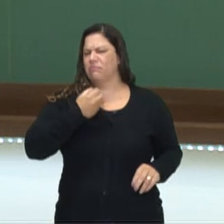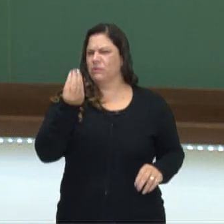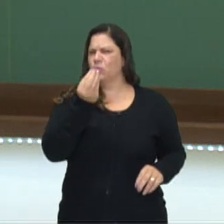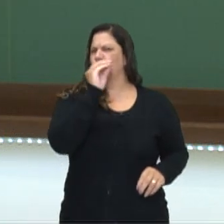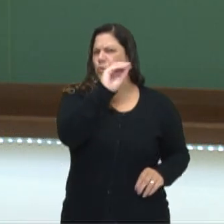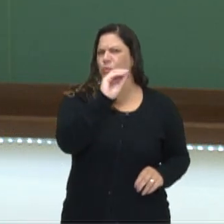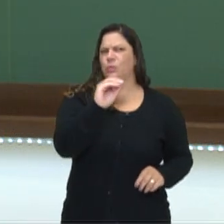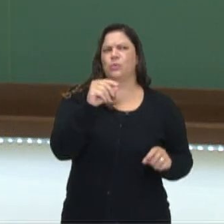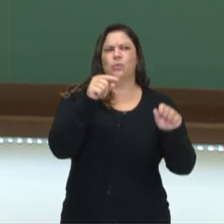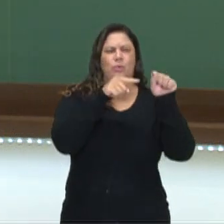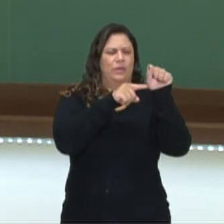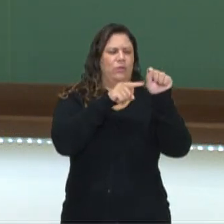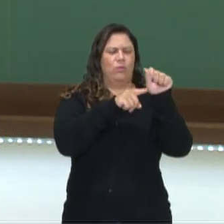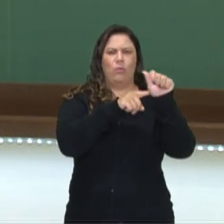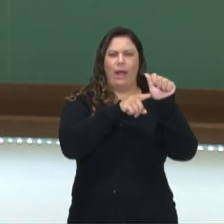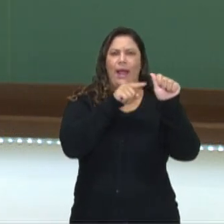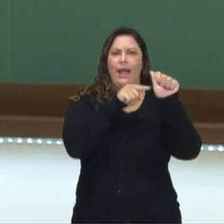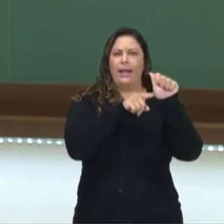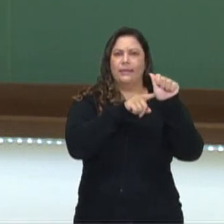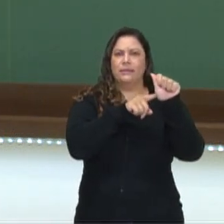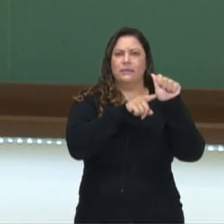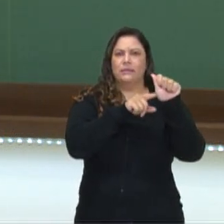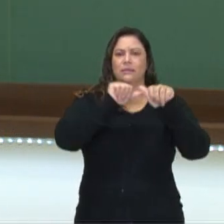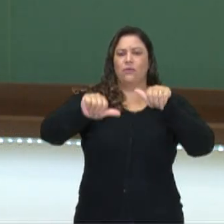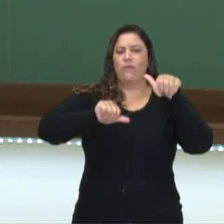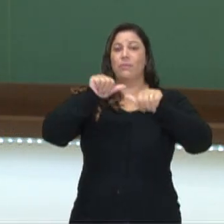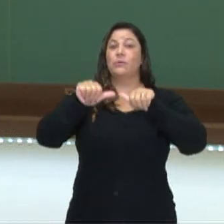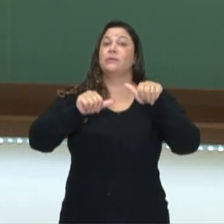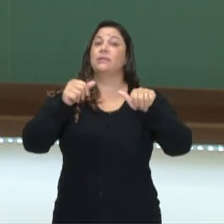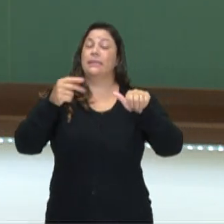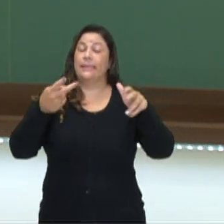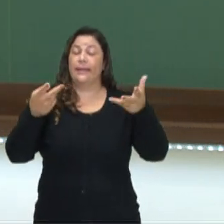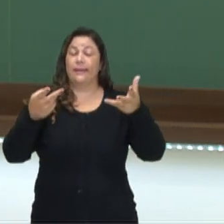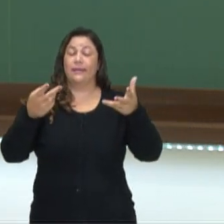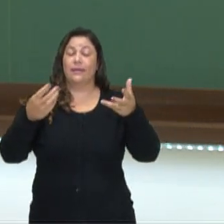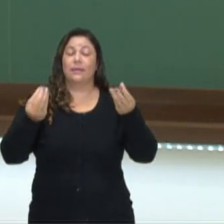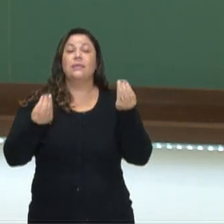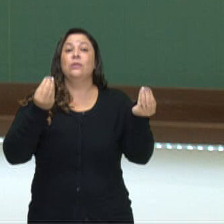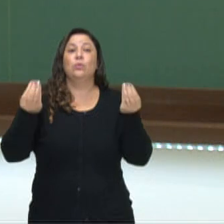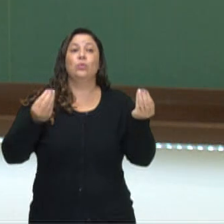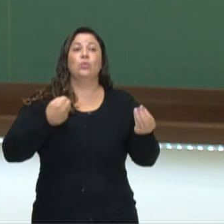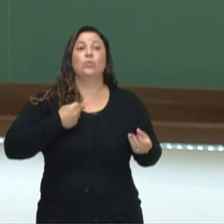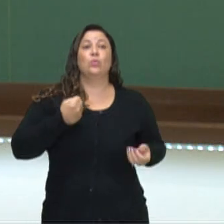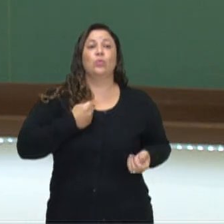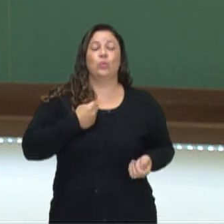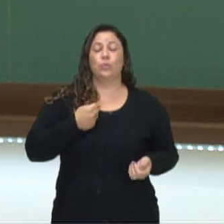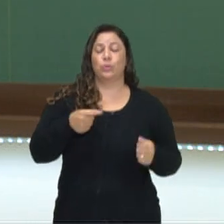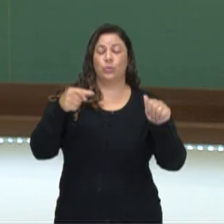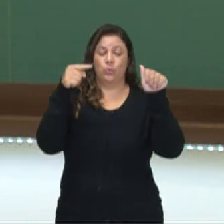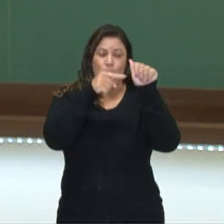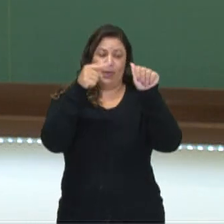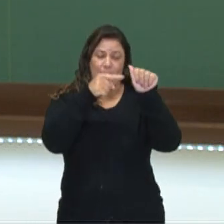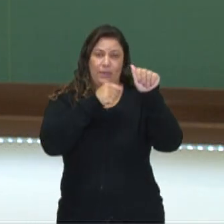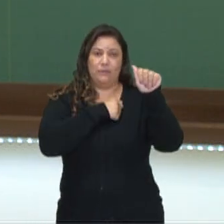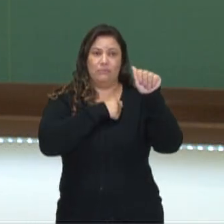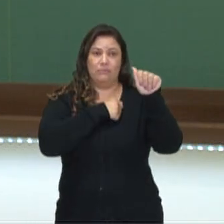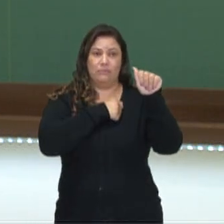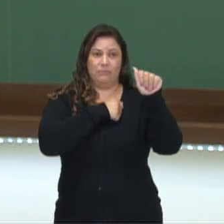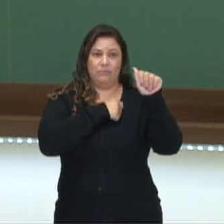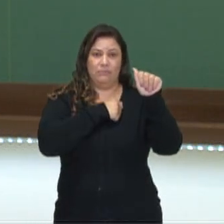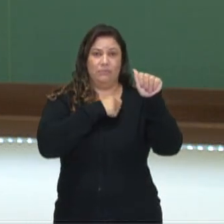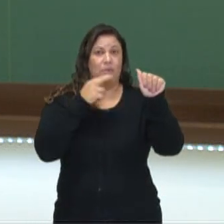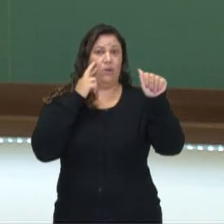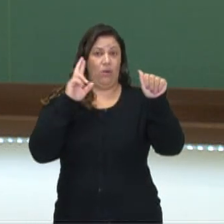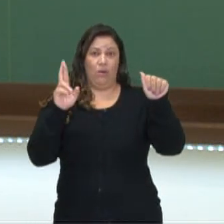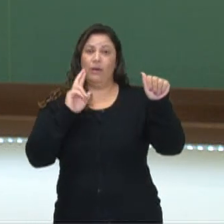A que não vai alterar essa multiplicação? Que número que eu vou colocar no lugar do A, aqui na letra